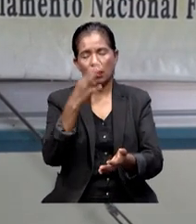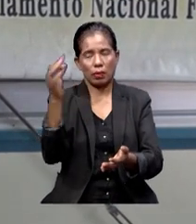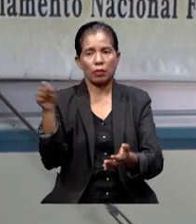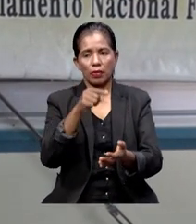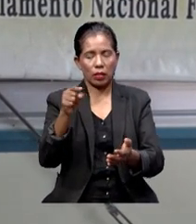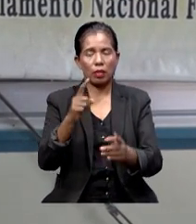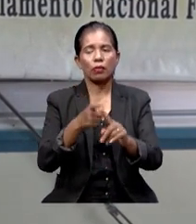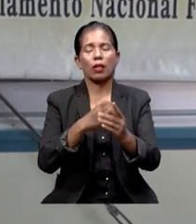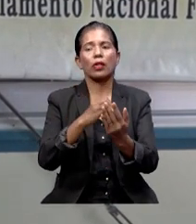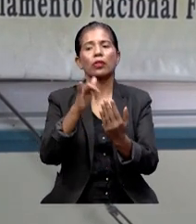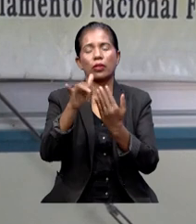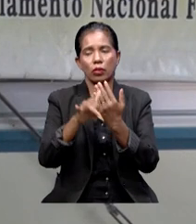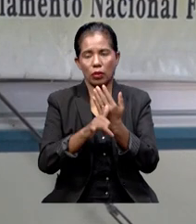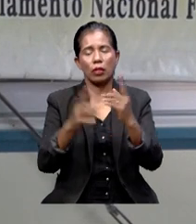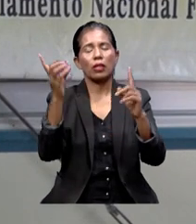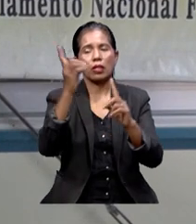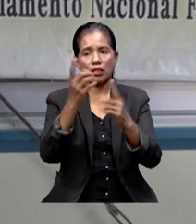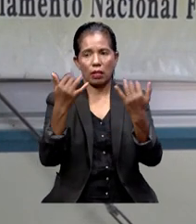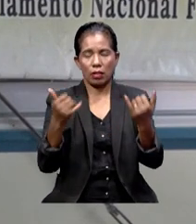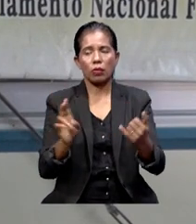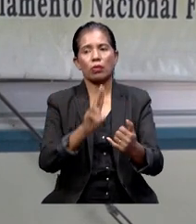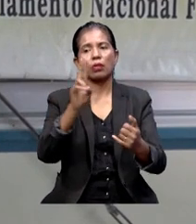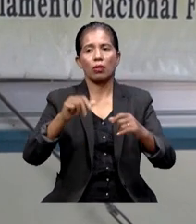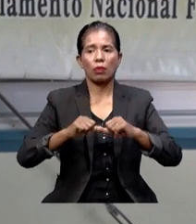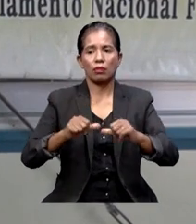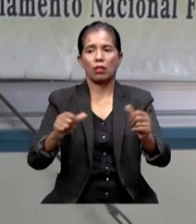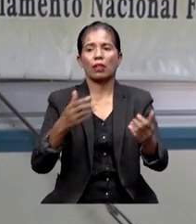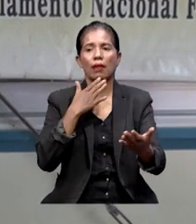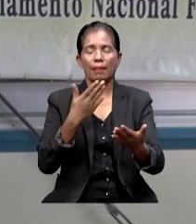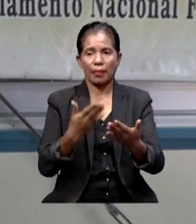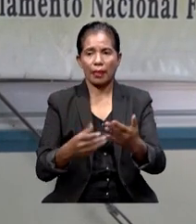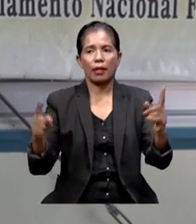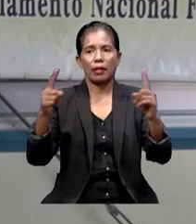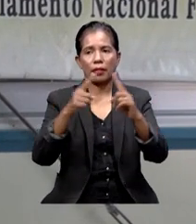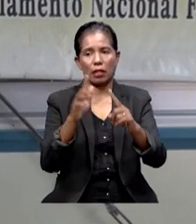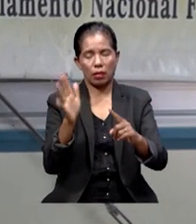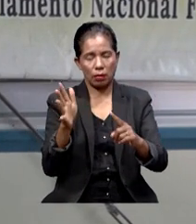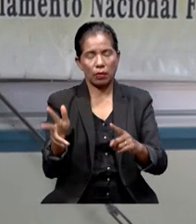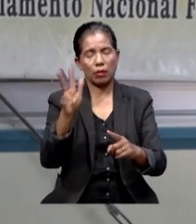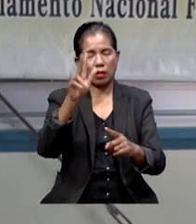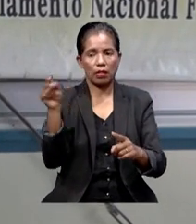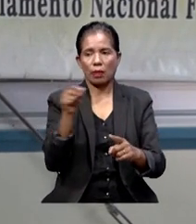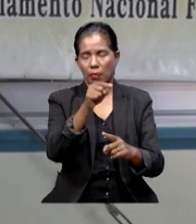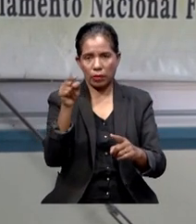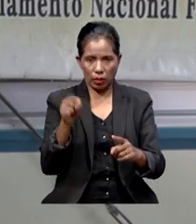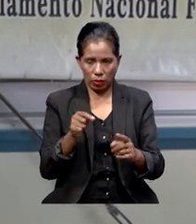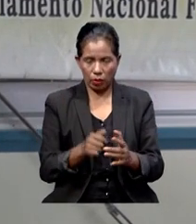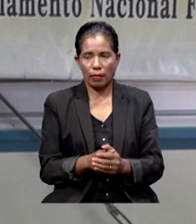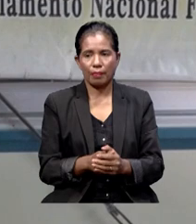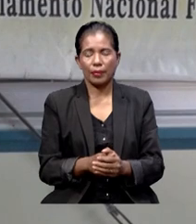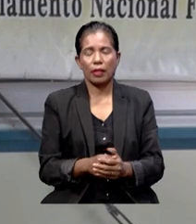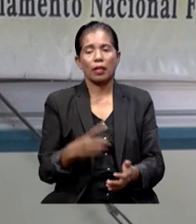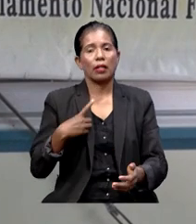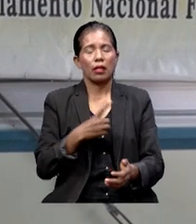Zuyo. Mas beto a data e da ONG, né, execução, né, começa a dia quando atinge até 53%. Deputada ne defende kata